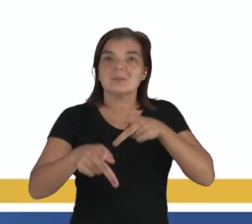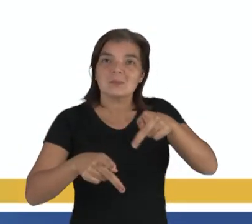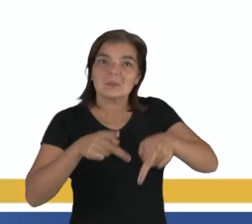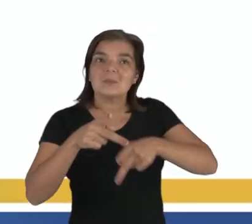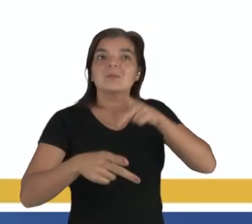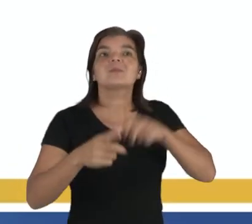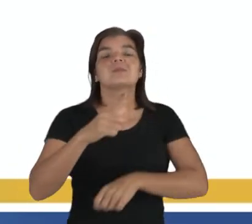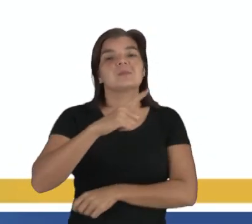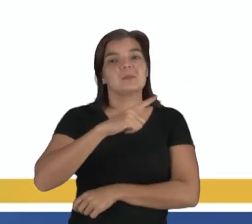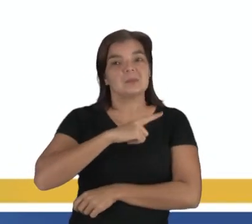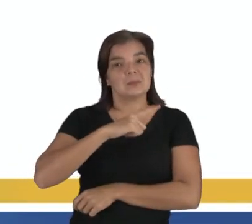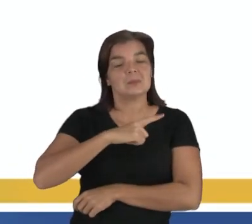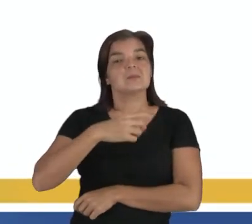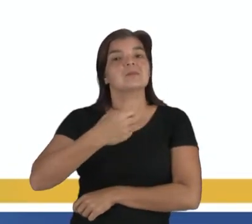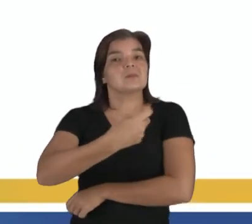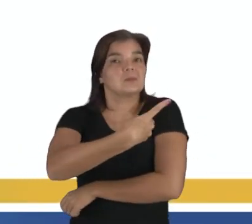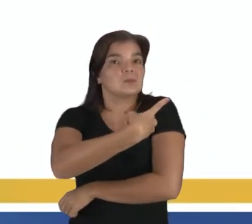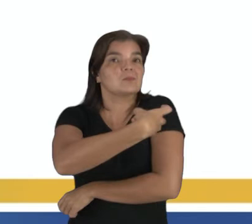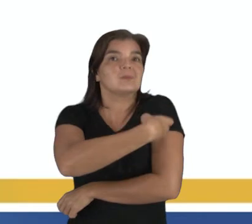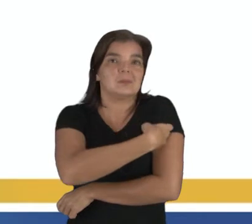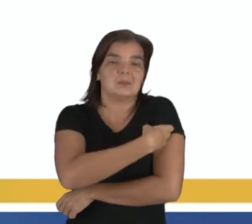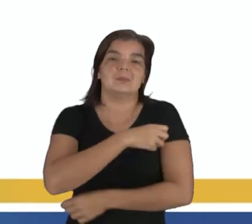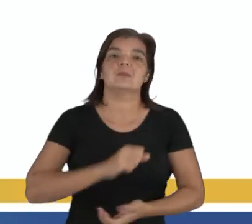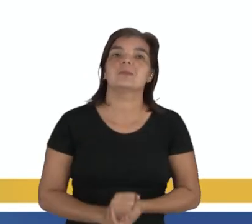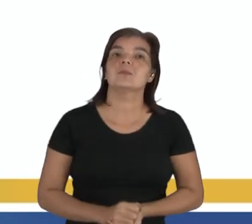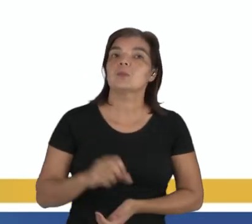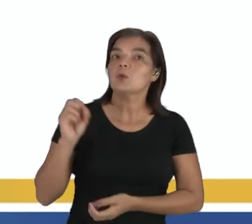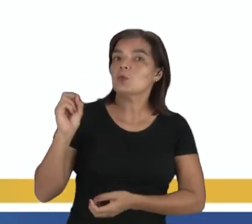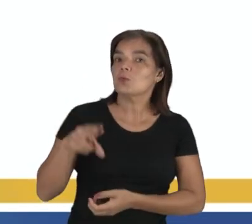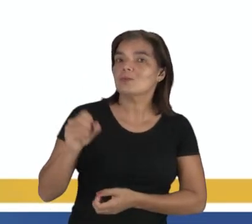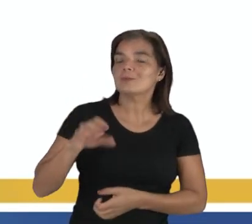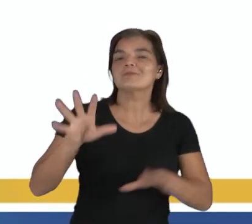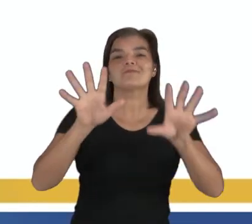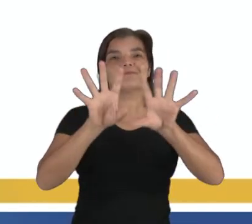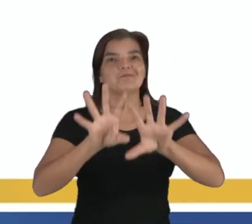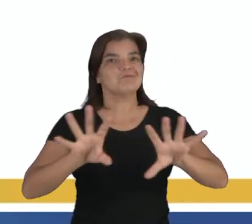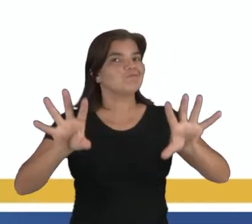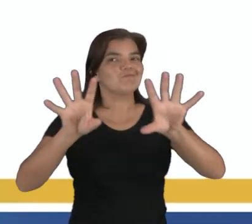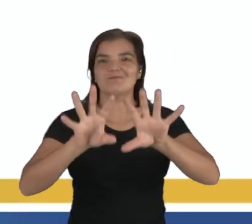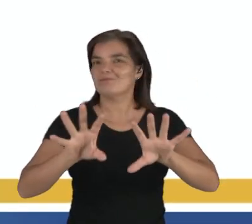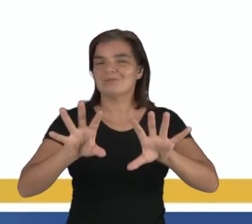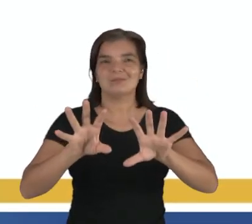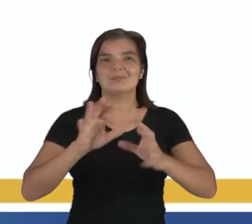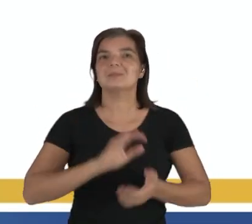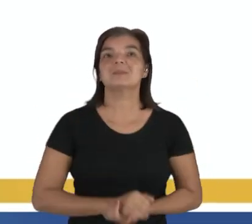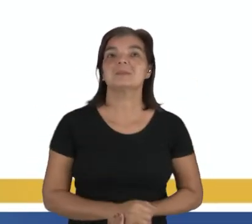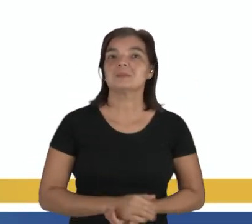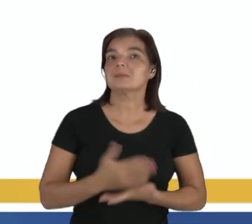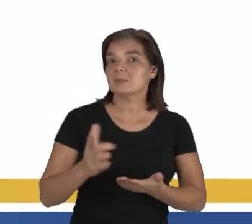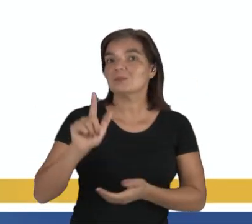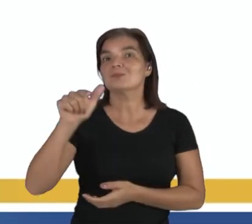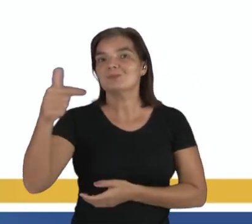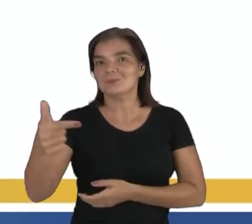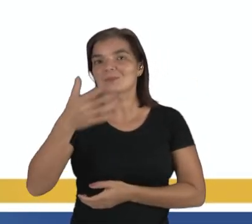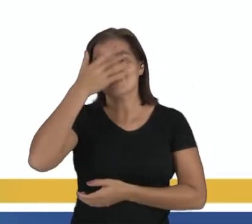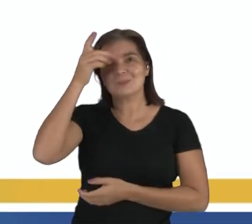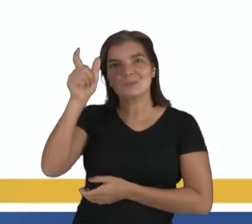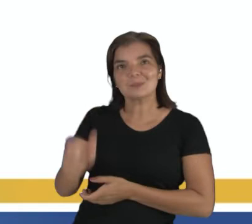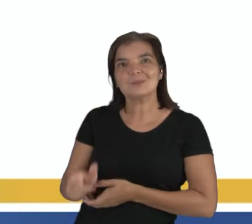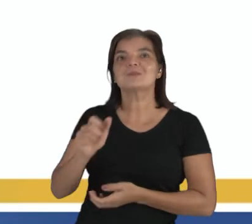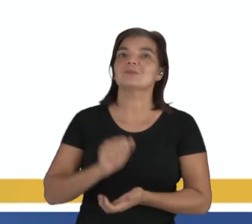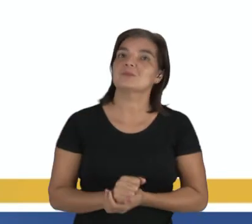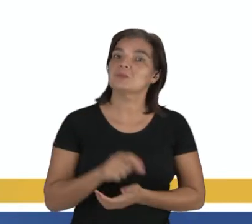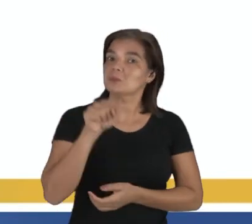Pelo menos até que a população tenha sido vacinada, o vírus não está no ar, está nos